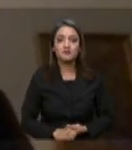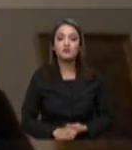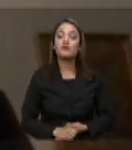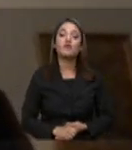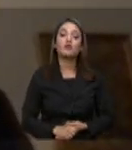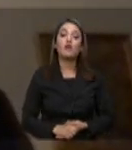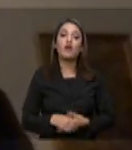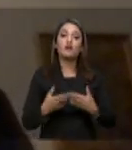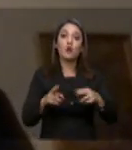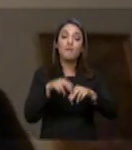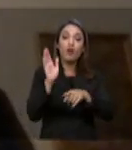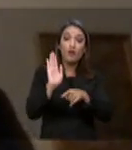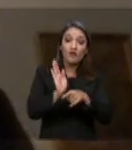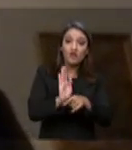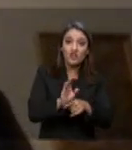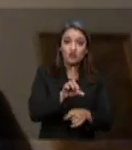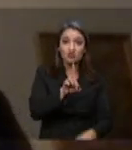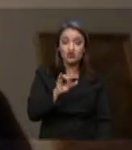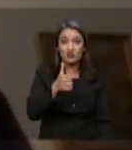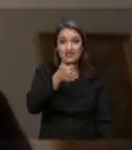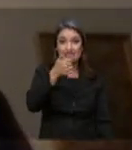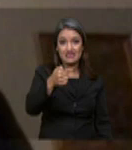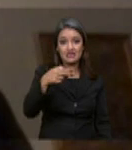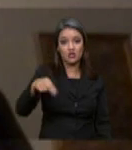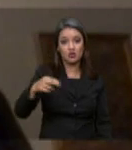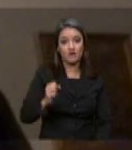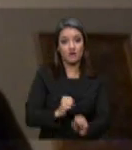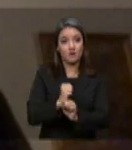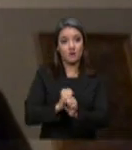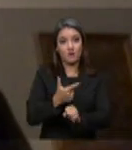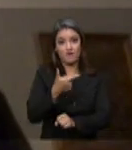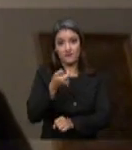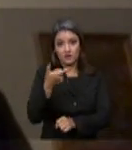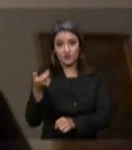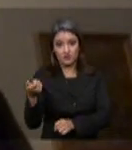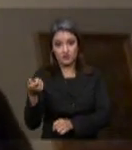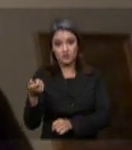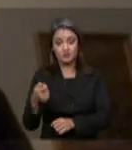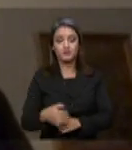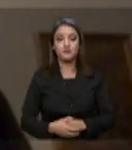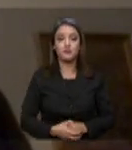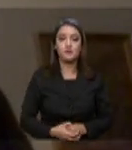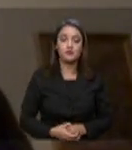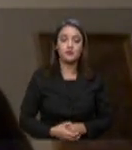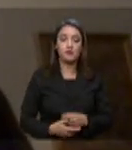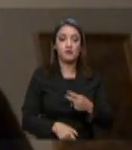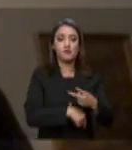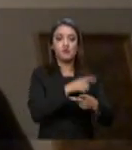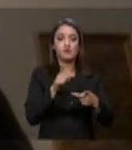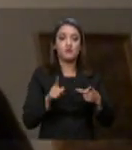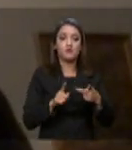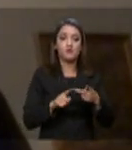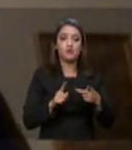conforme vídeo publicado no dia Dezessete de novembro de 2022